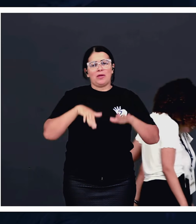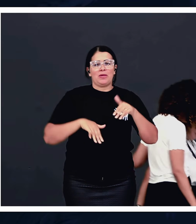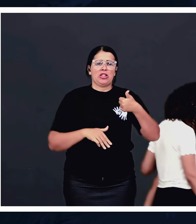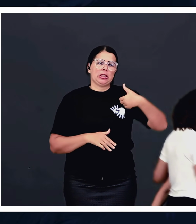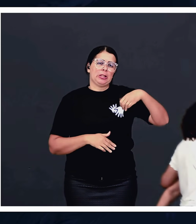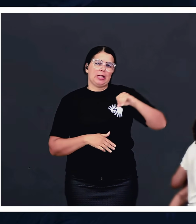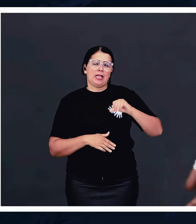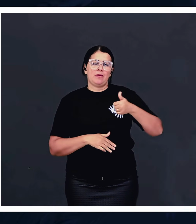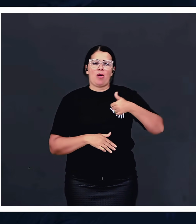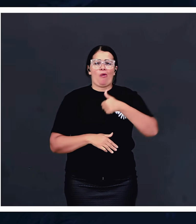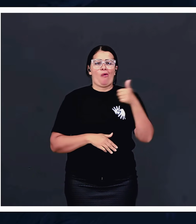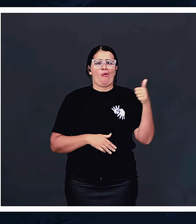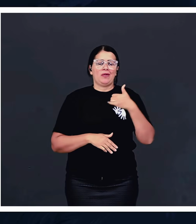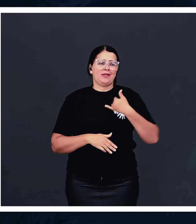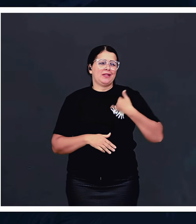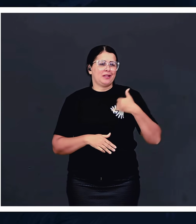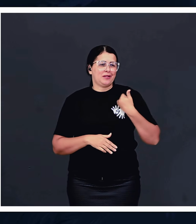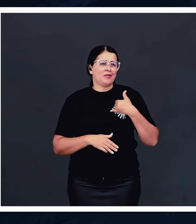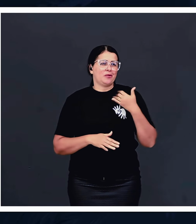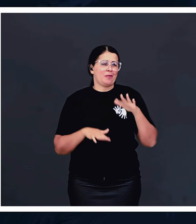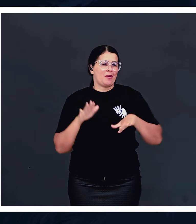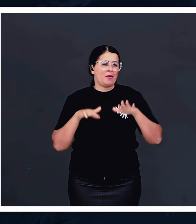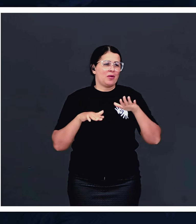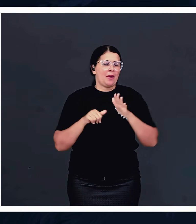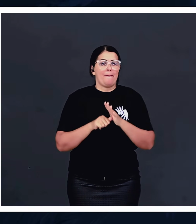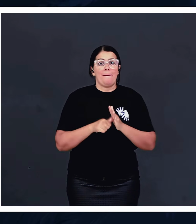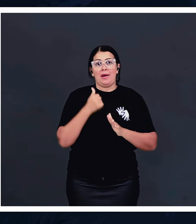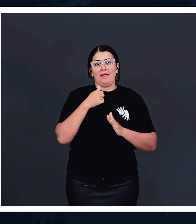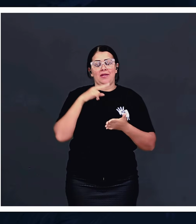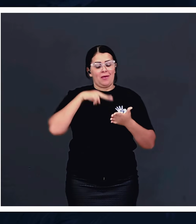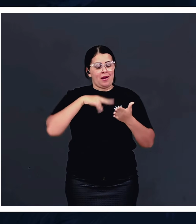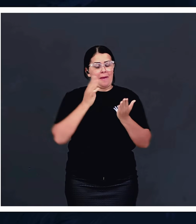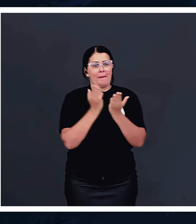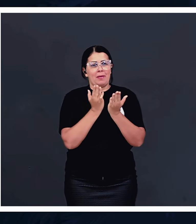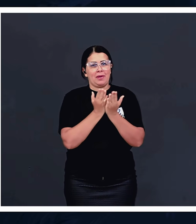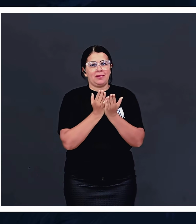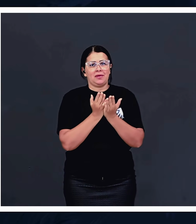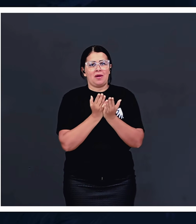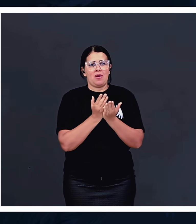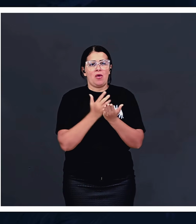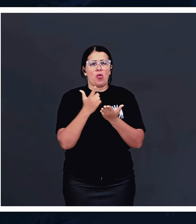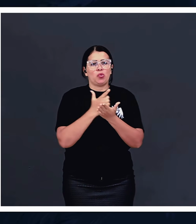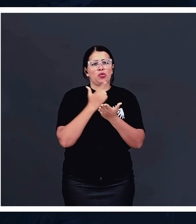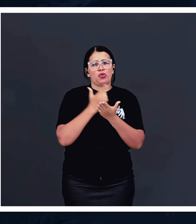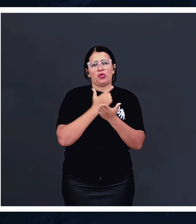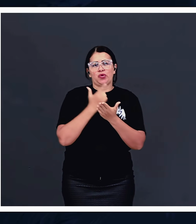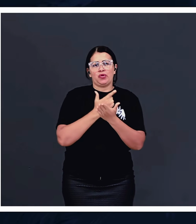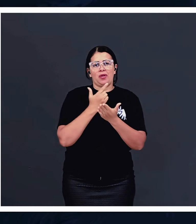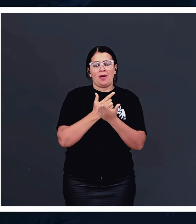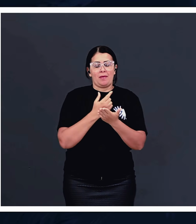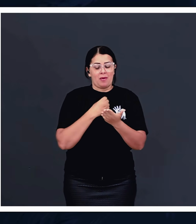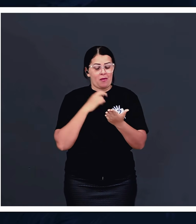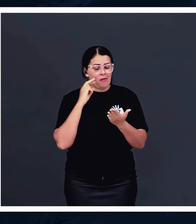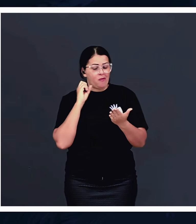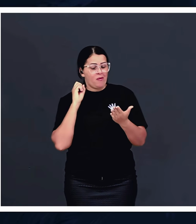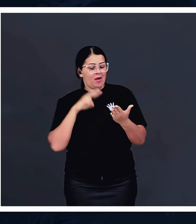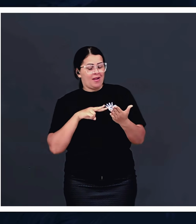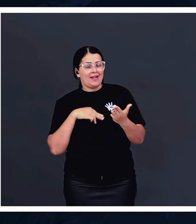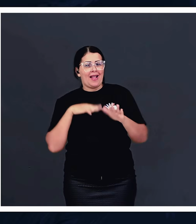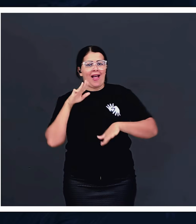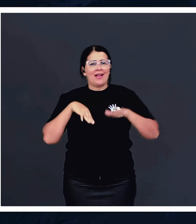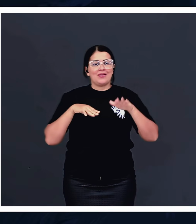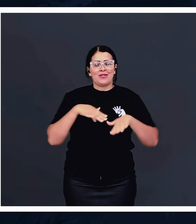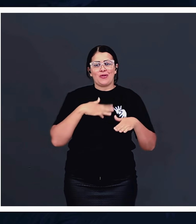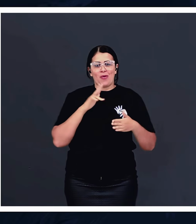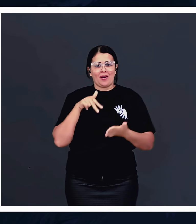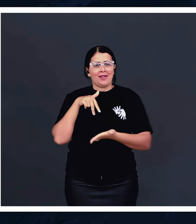10 para 11 anos, eu acho. Foi a primeira vez que eu li a Bíblia, um livro de história bíblica ilustrado. E às vezes eu estou